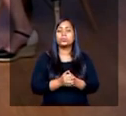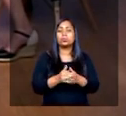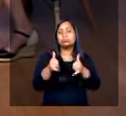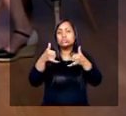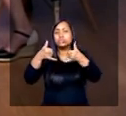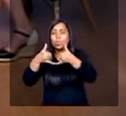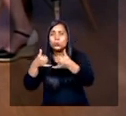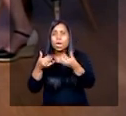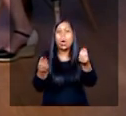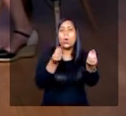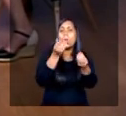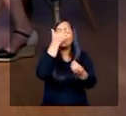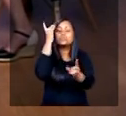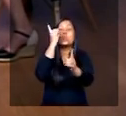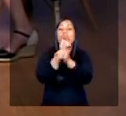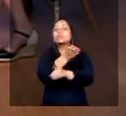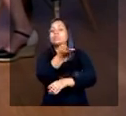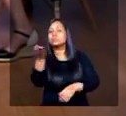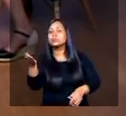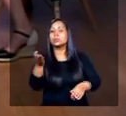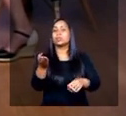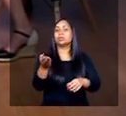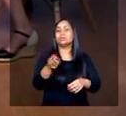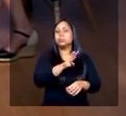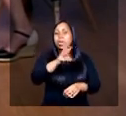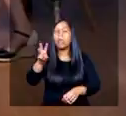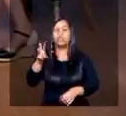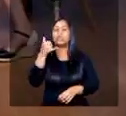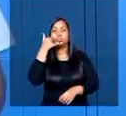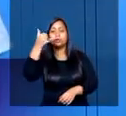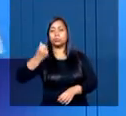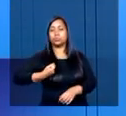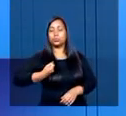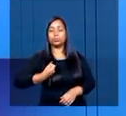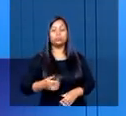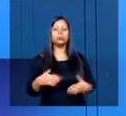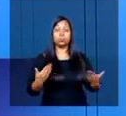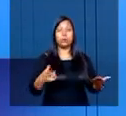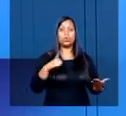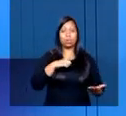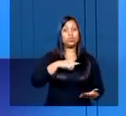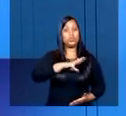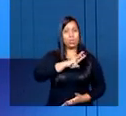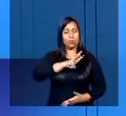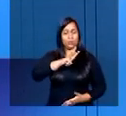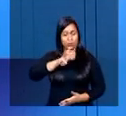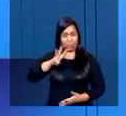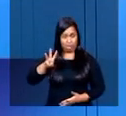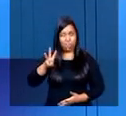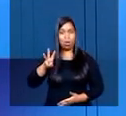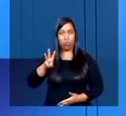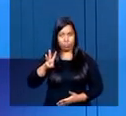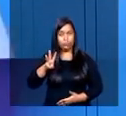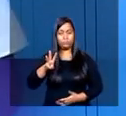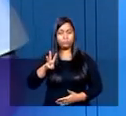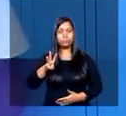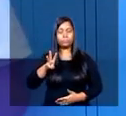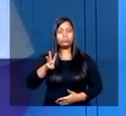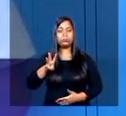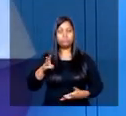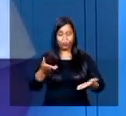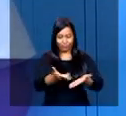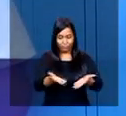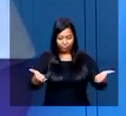contatos, como é que as pessoas encontram vocês, um site, um telefone, fiquem à vontade. A gente tem o site do projeto,